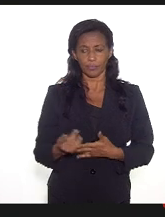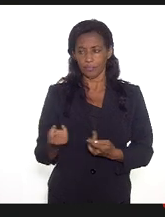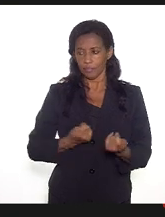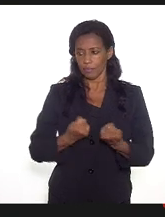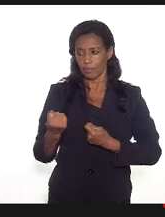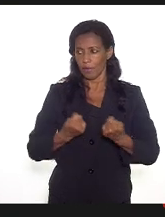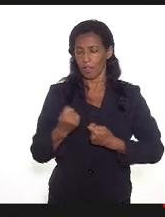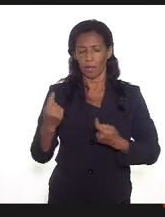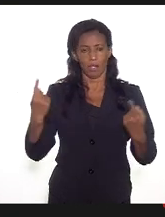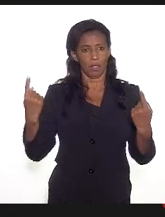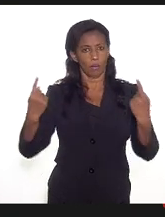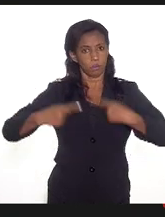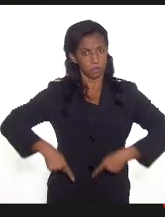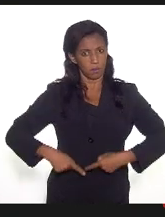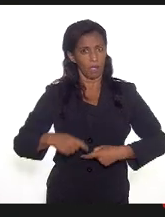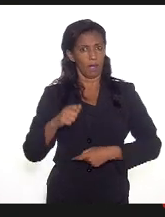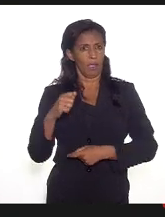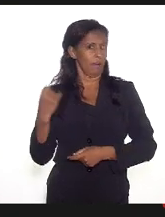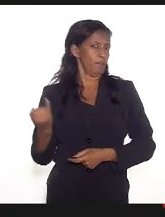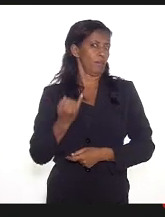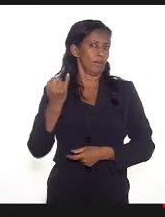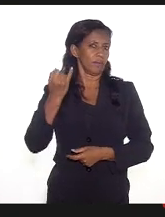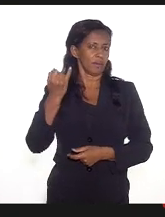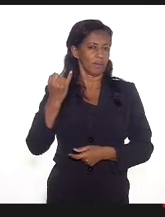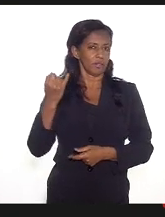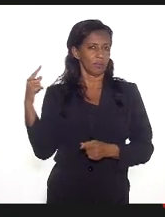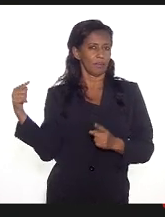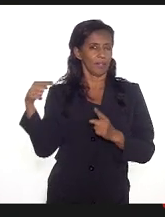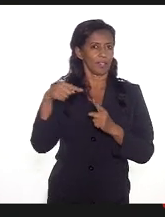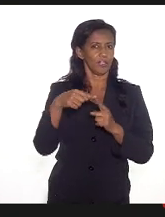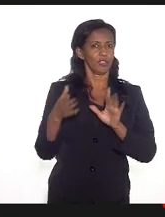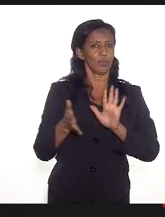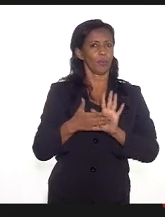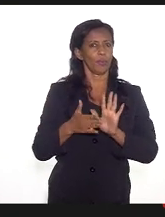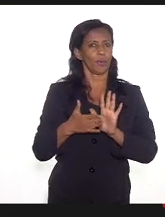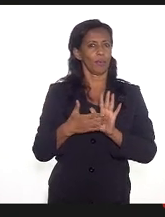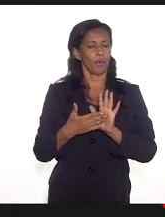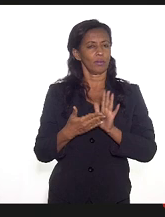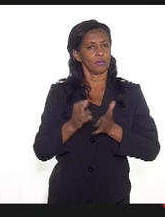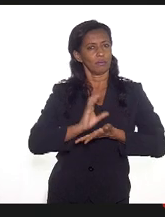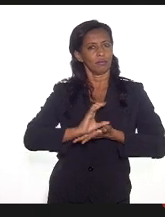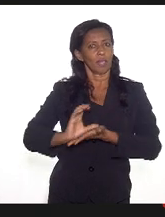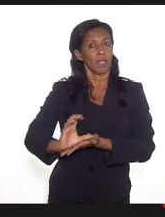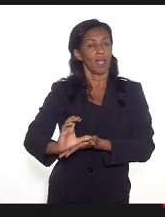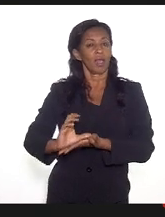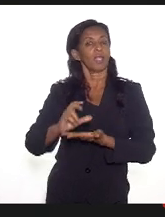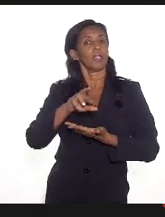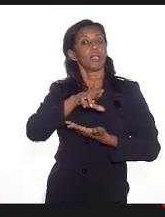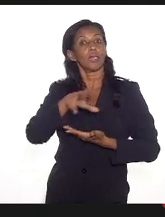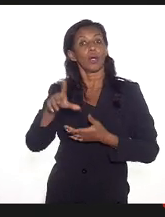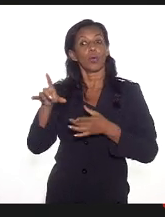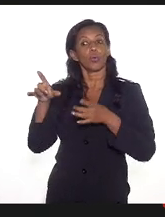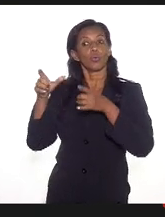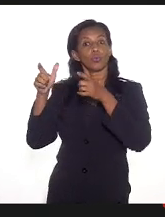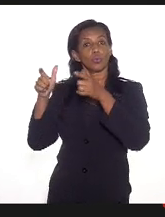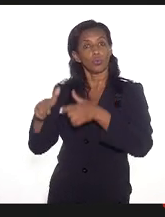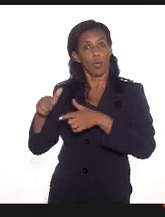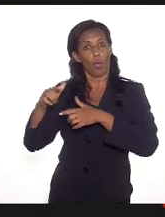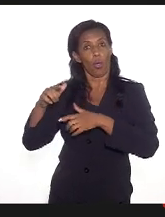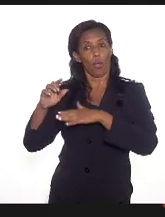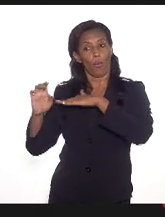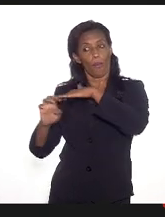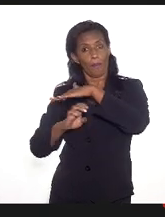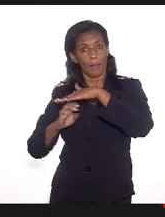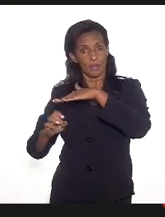economia, a competição é fundamental para atingir o propósito de beneficiar não só o empresariado,